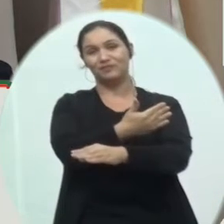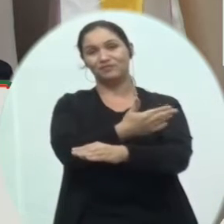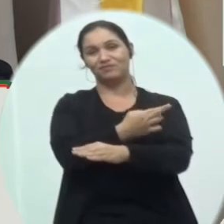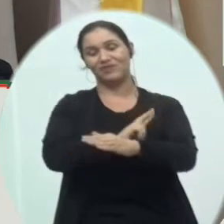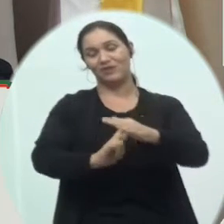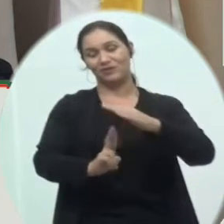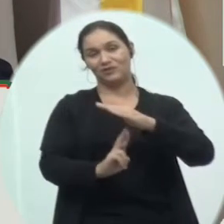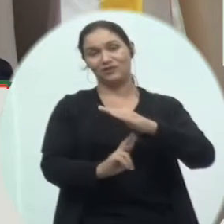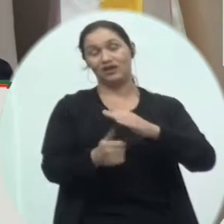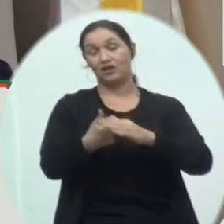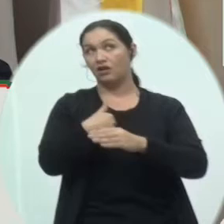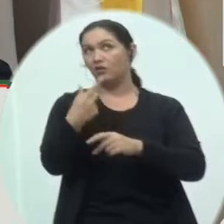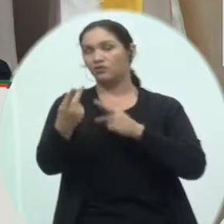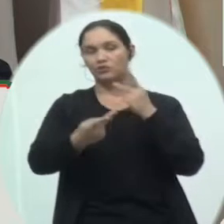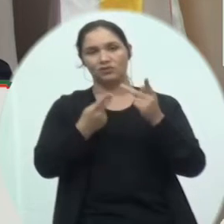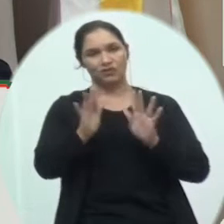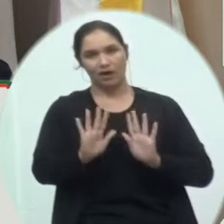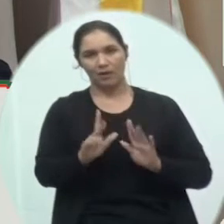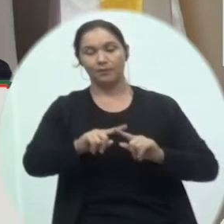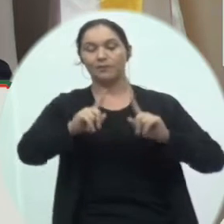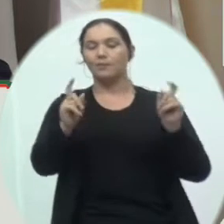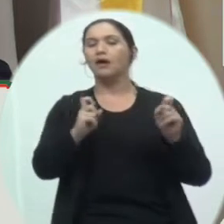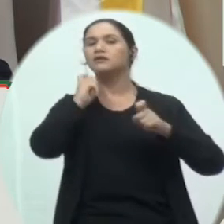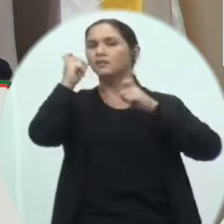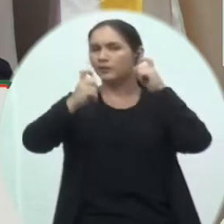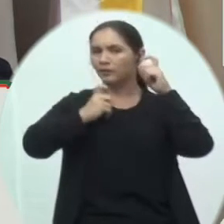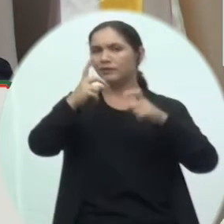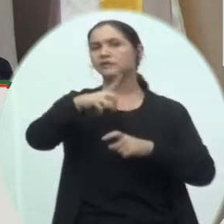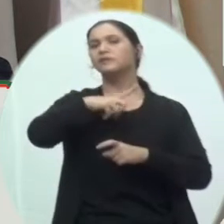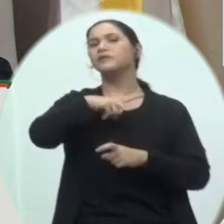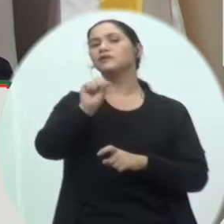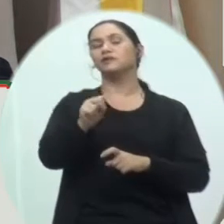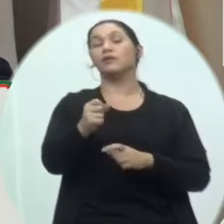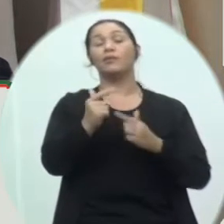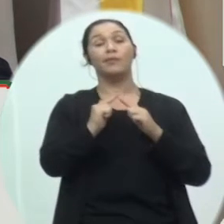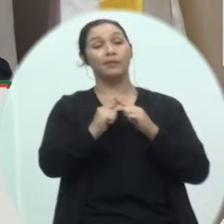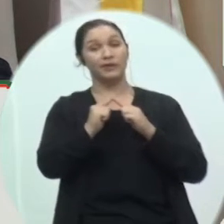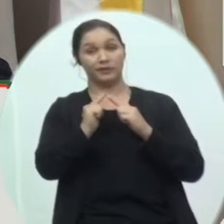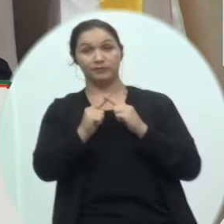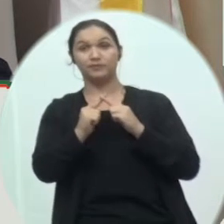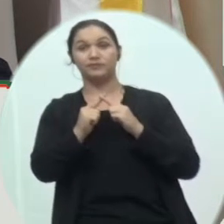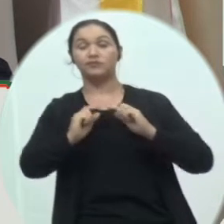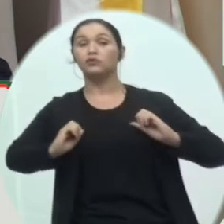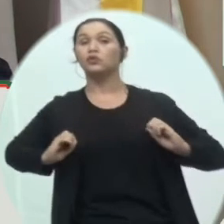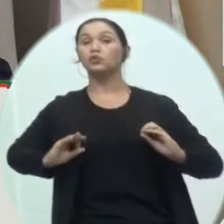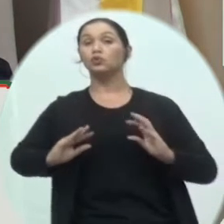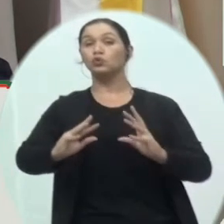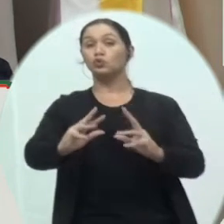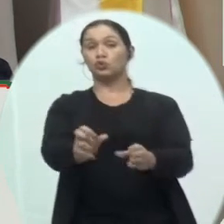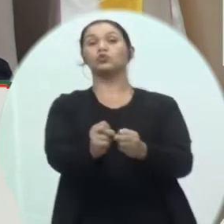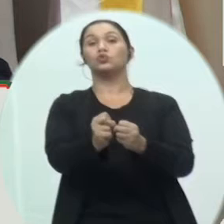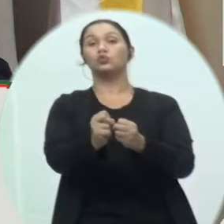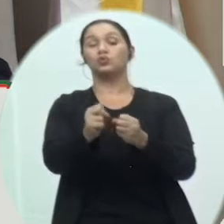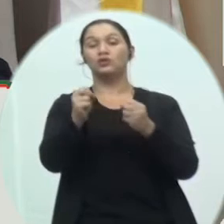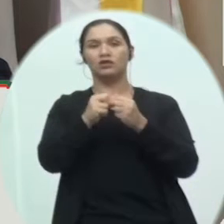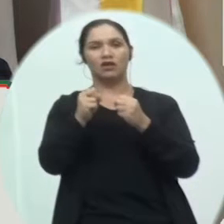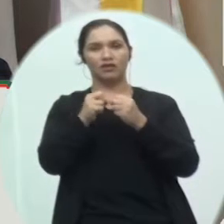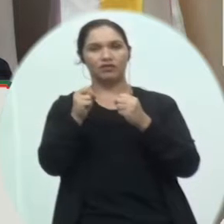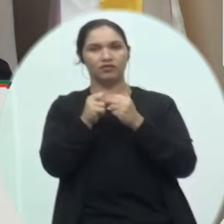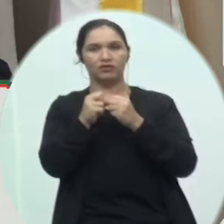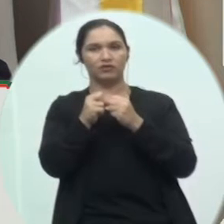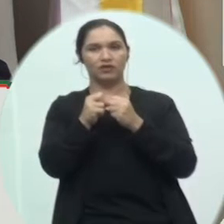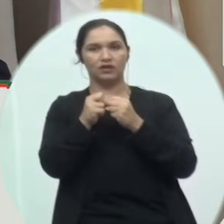comentar sobre o assunto lá, mas existe uma preocupação que tudo que se faz de uma maneira equivocada,